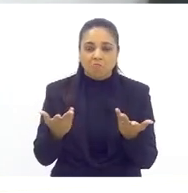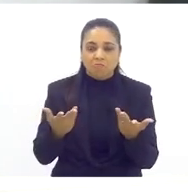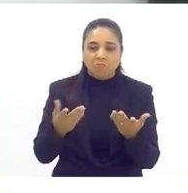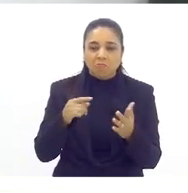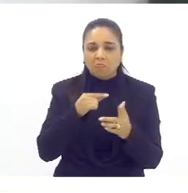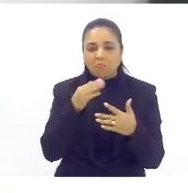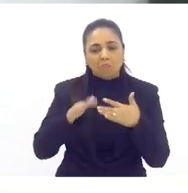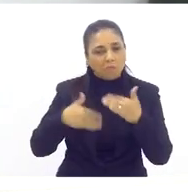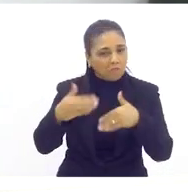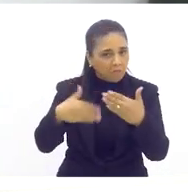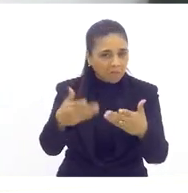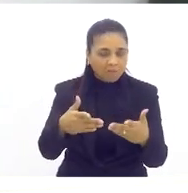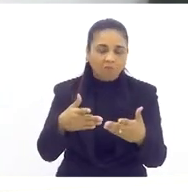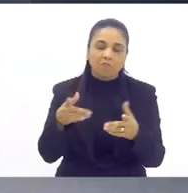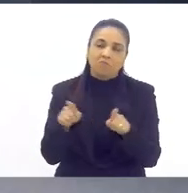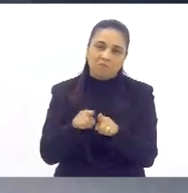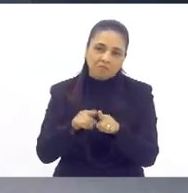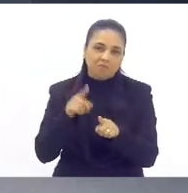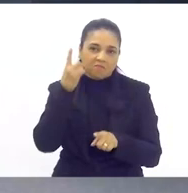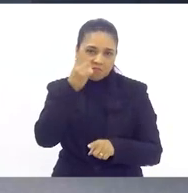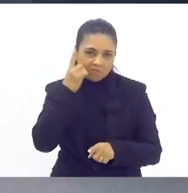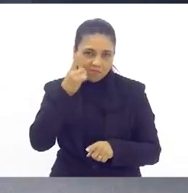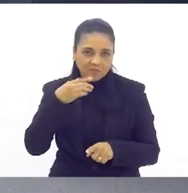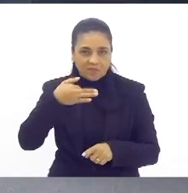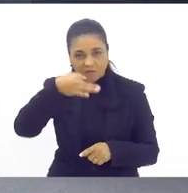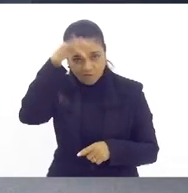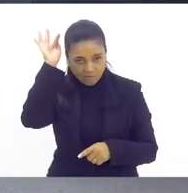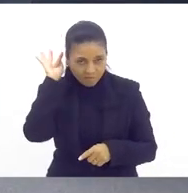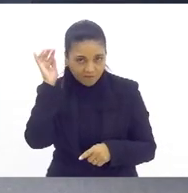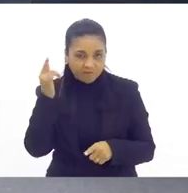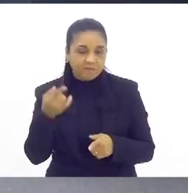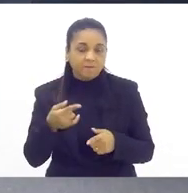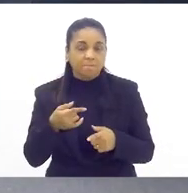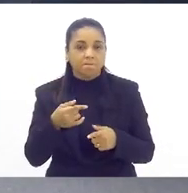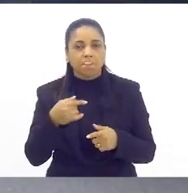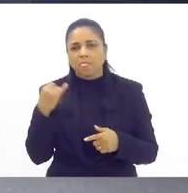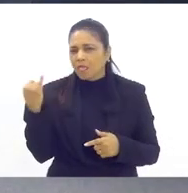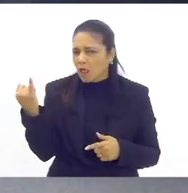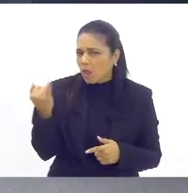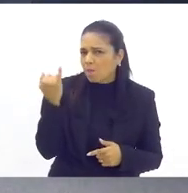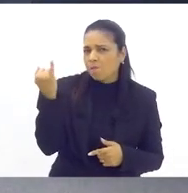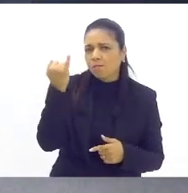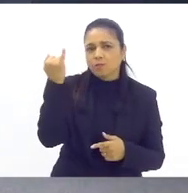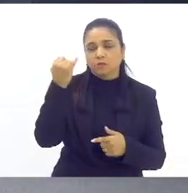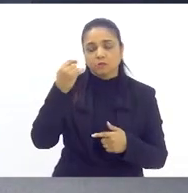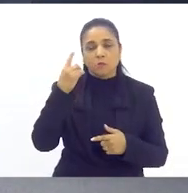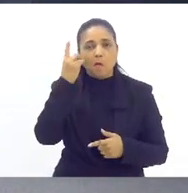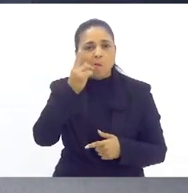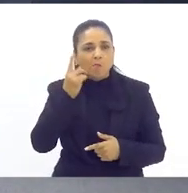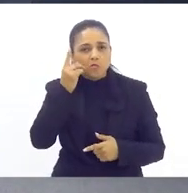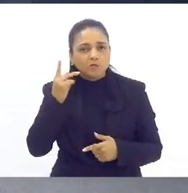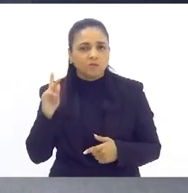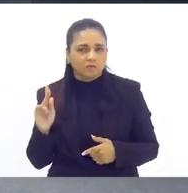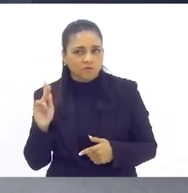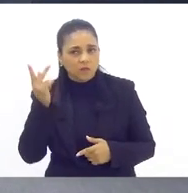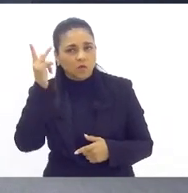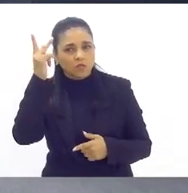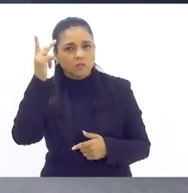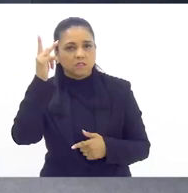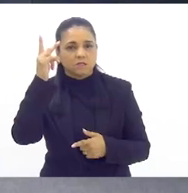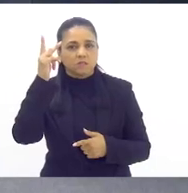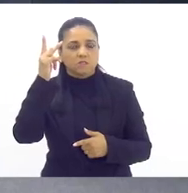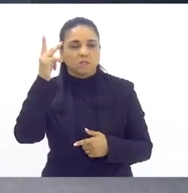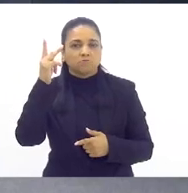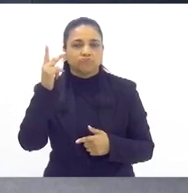pontuo o deputado Flávio serafini é extremamente importante uma política de valorização e de